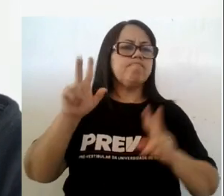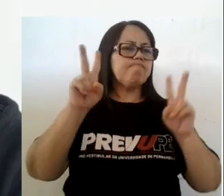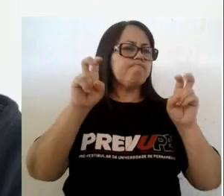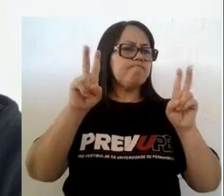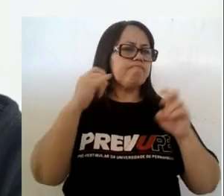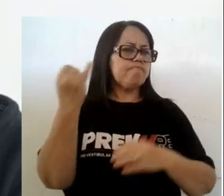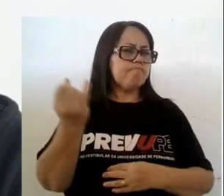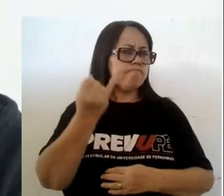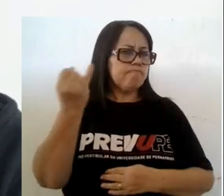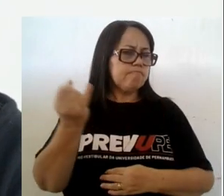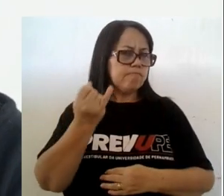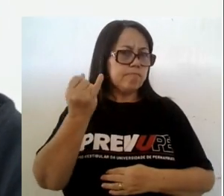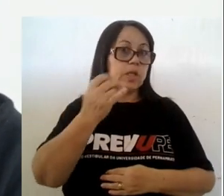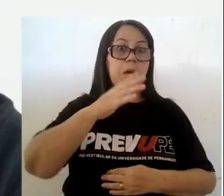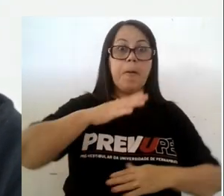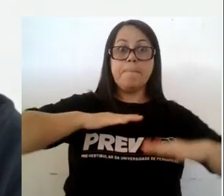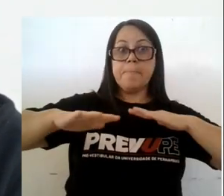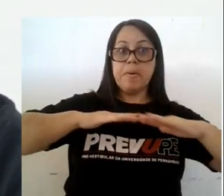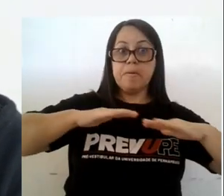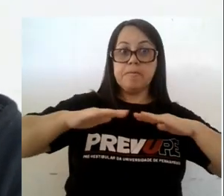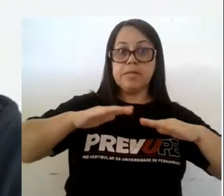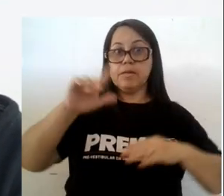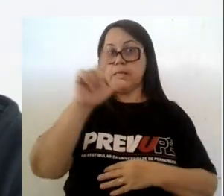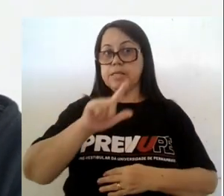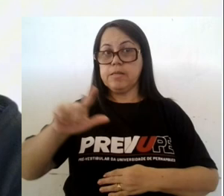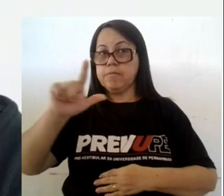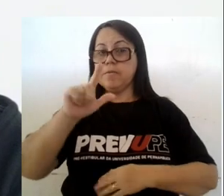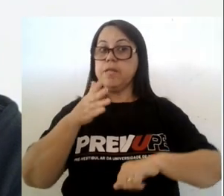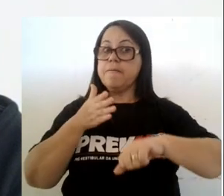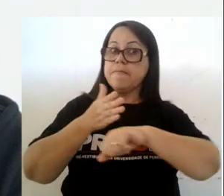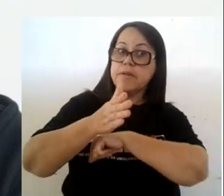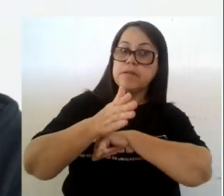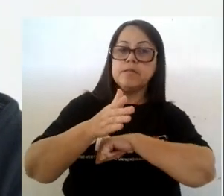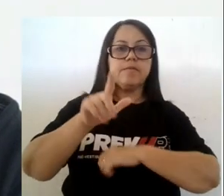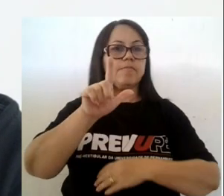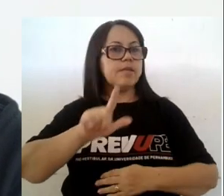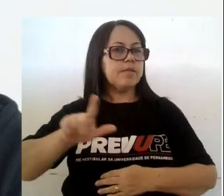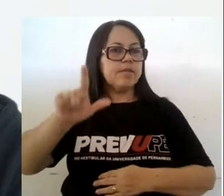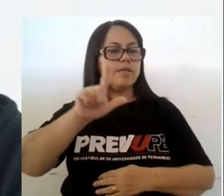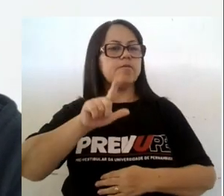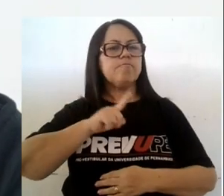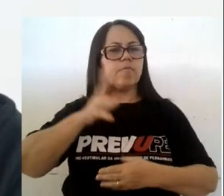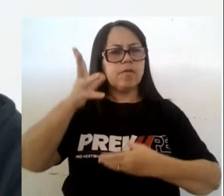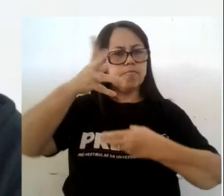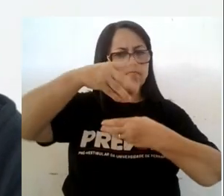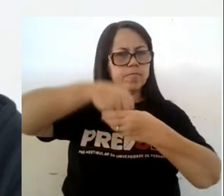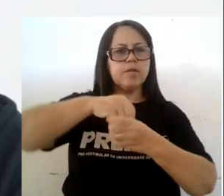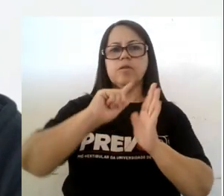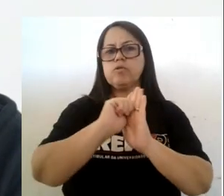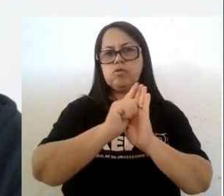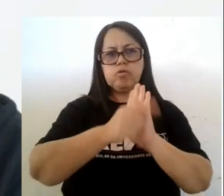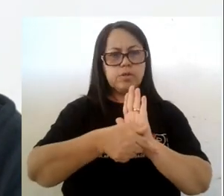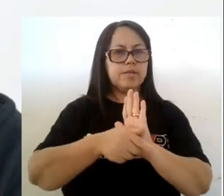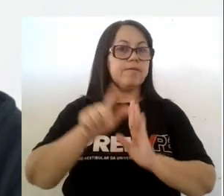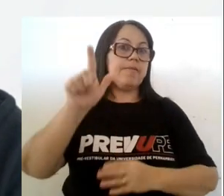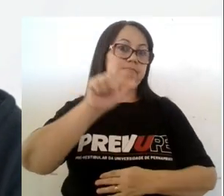importantes incluem as escolas literárias e a introdução à literatura que abrange o estudo dos gêneros